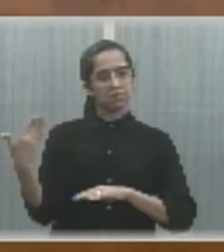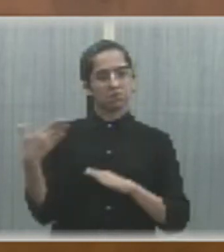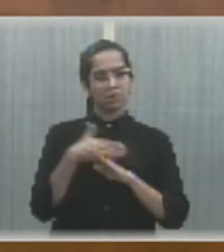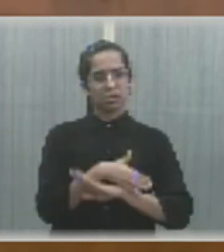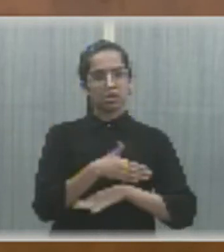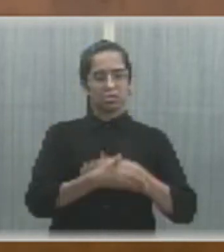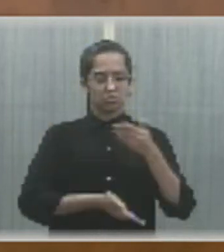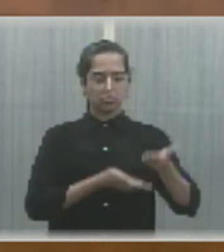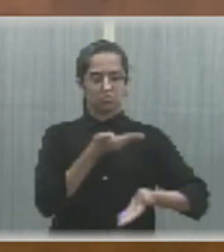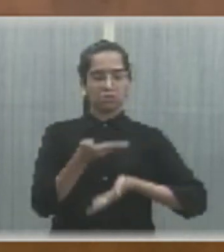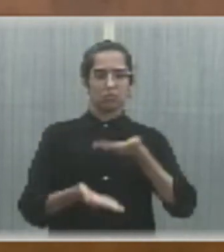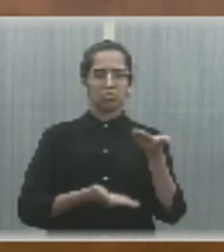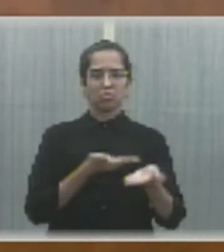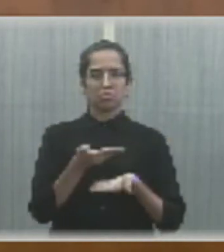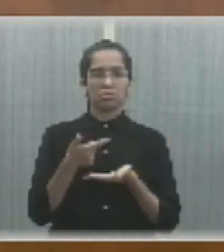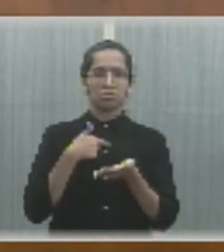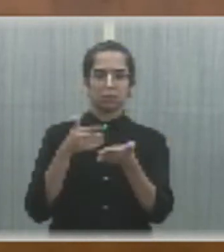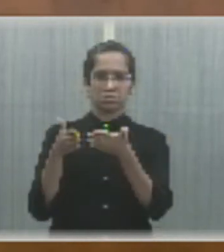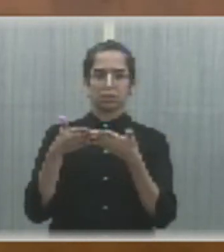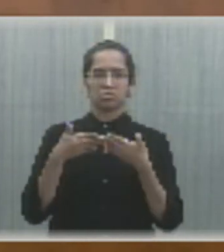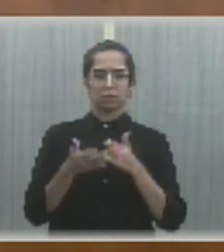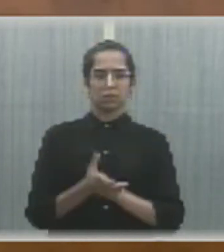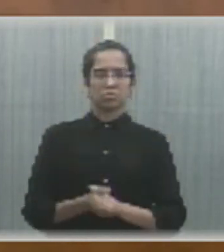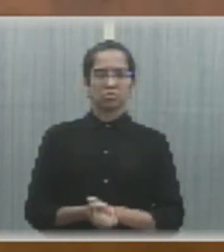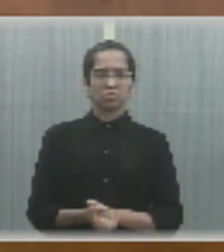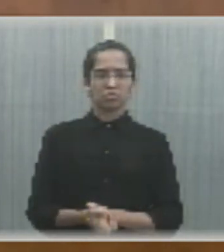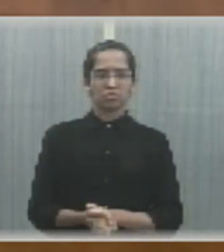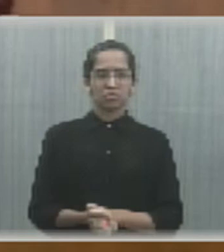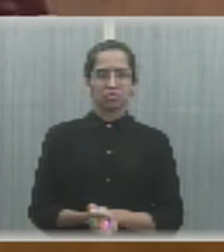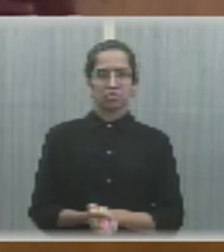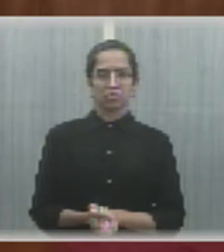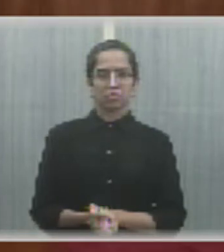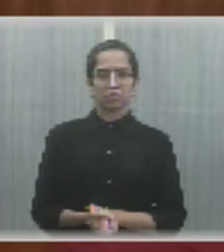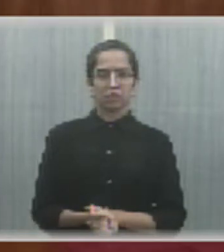suas contribuições. É isso que eu peço para ela.